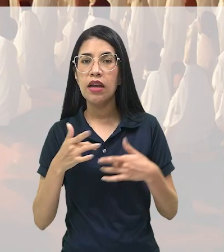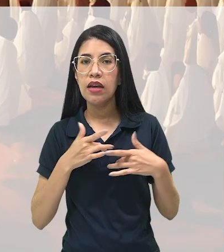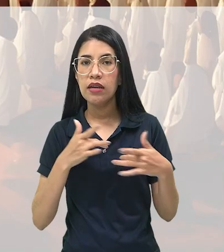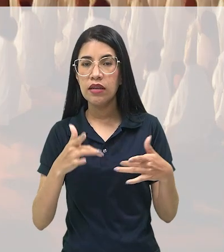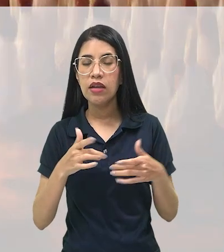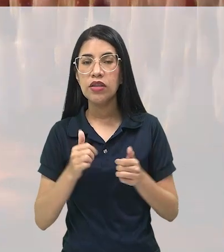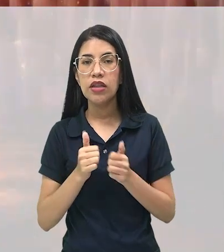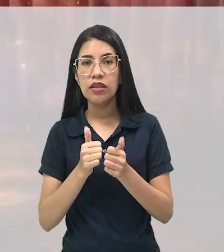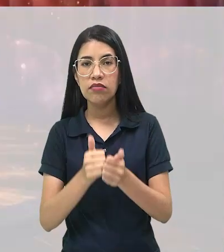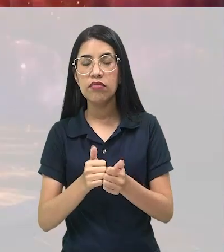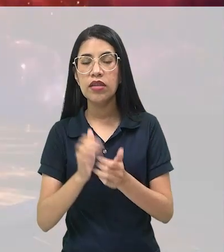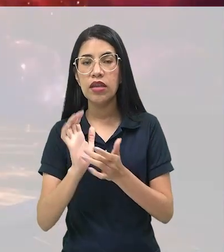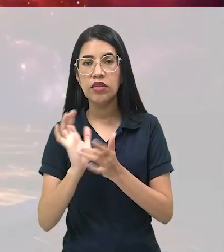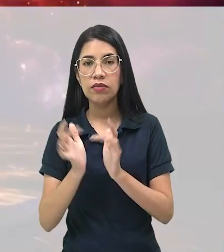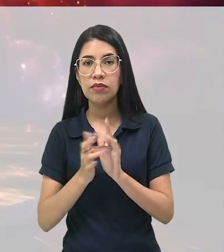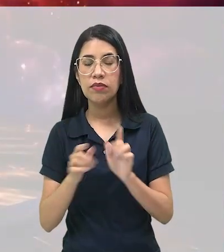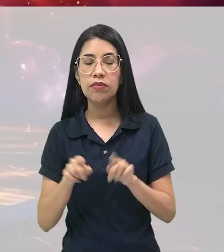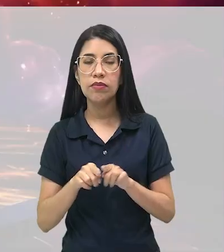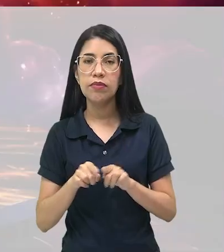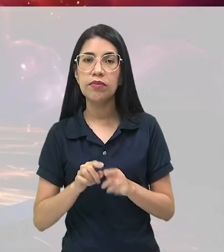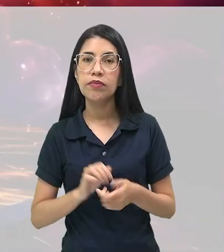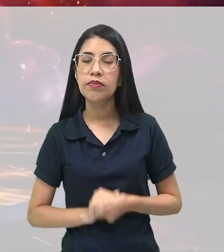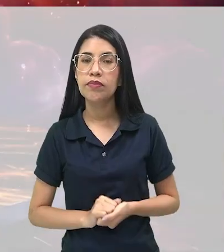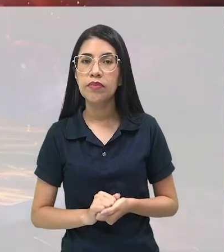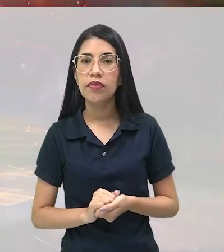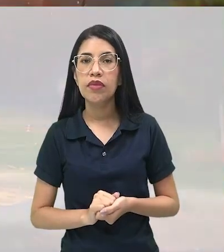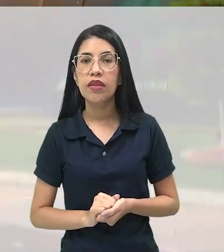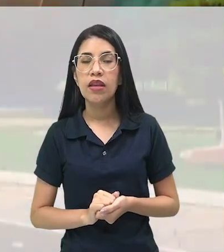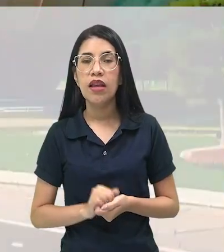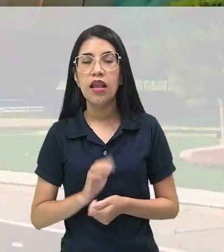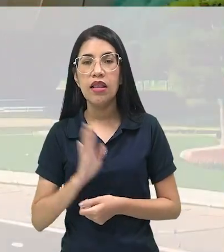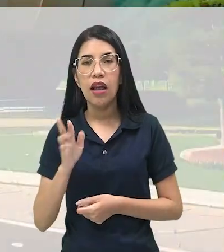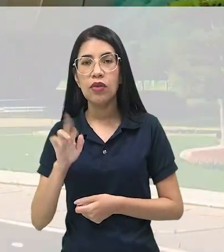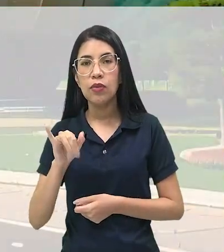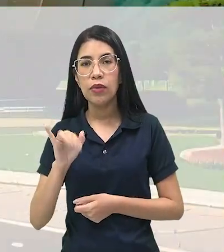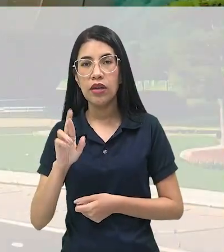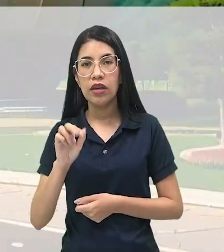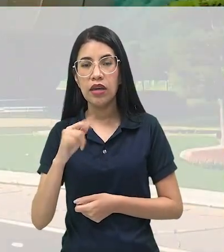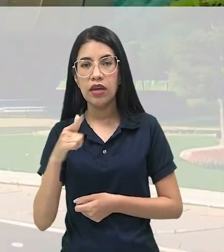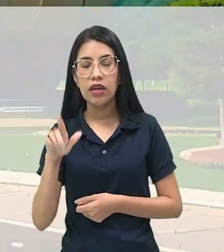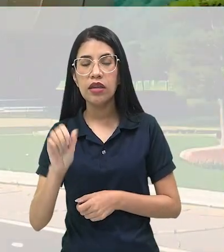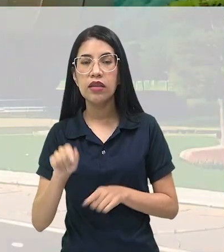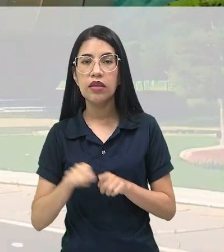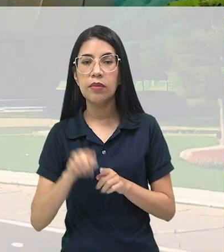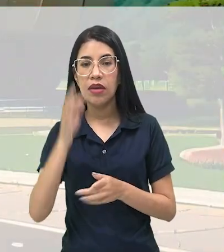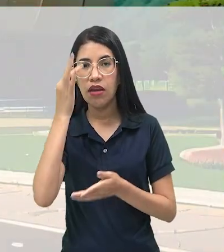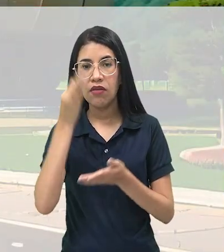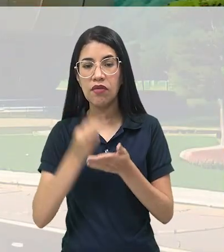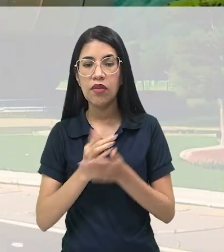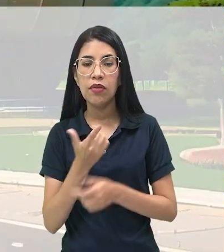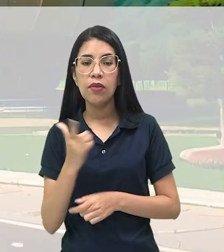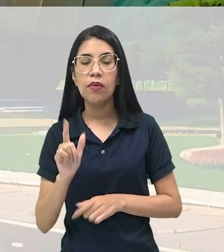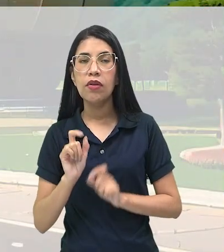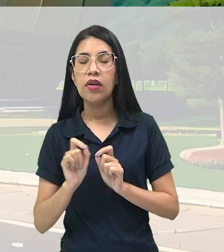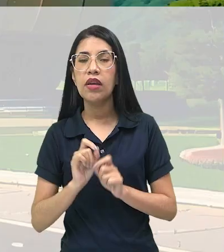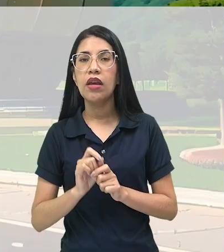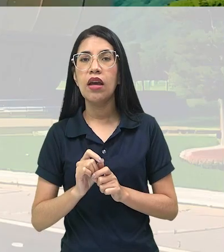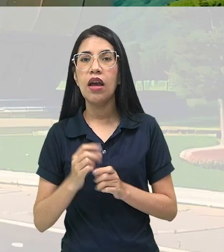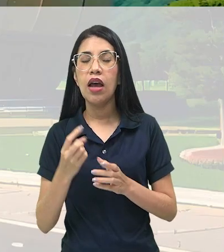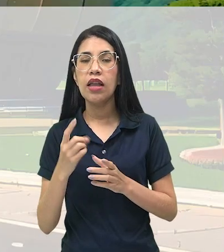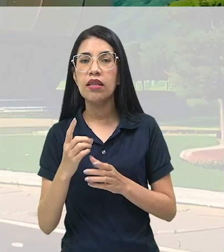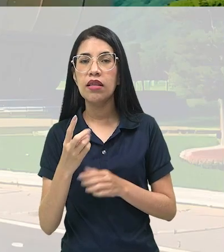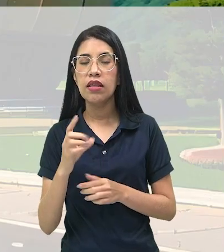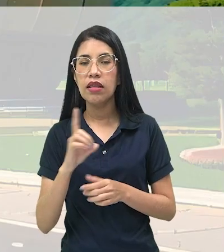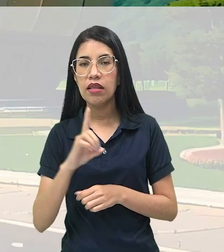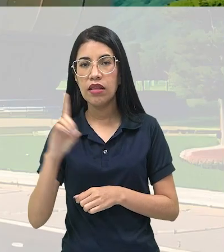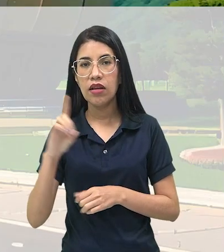Deus. A seguir, vamos ao Irã, onde a fé Bahá'í tem como dogma a unidade de Deus, a unidade